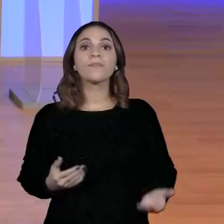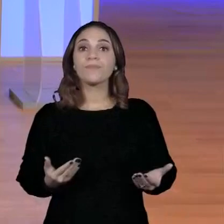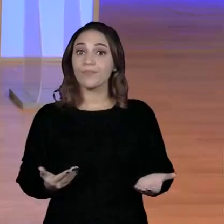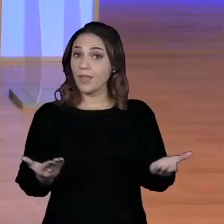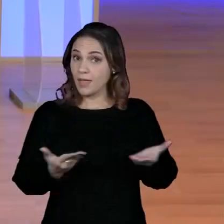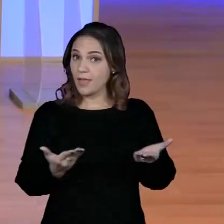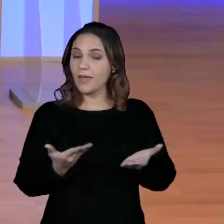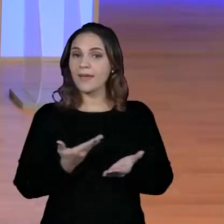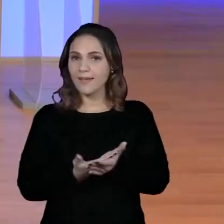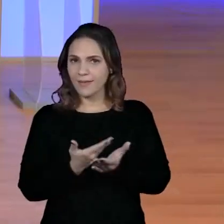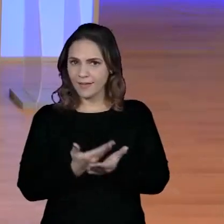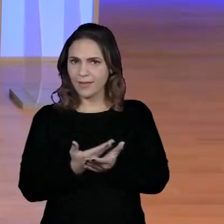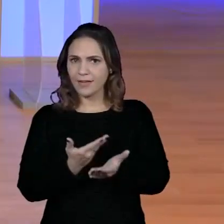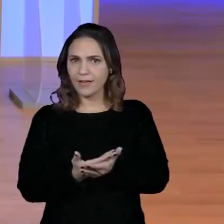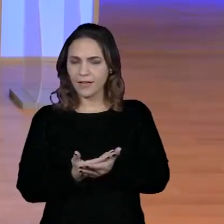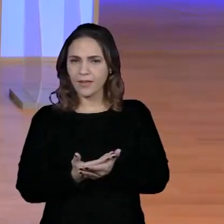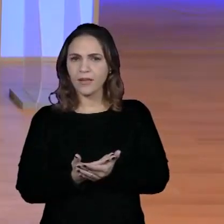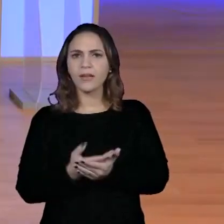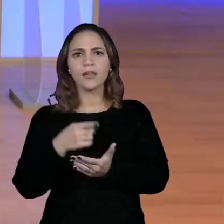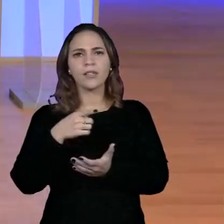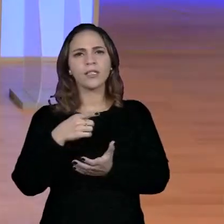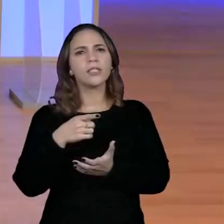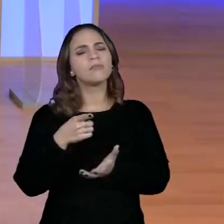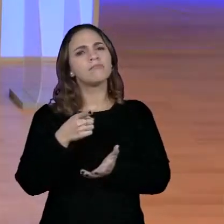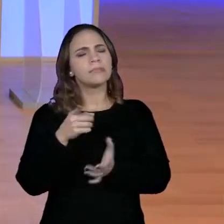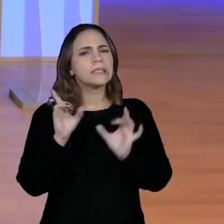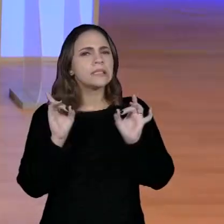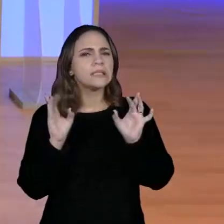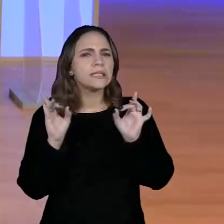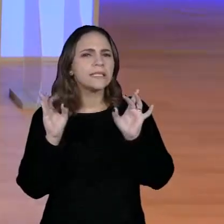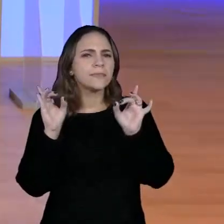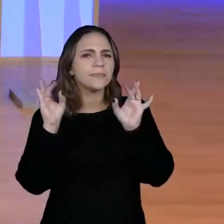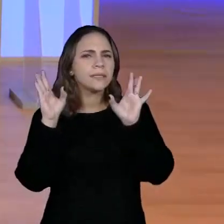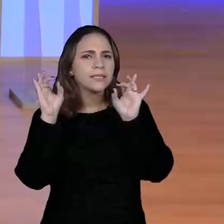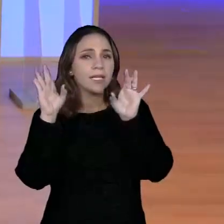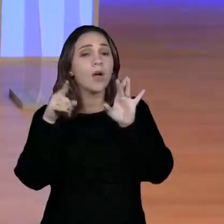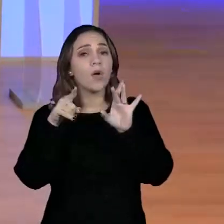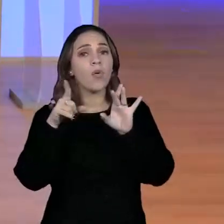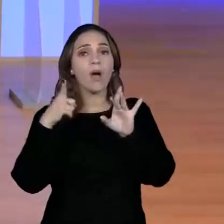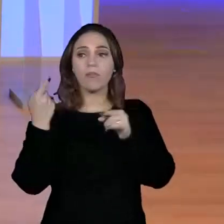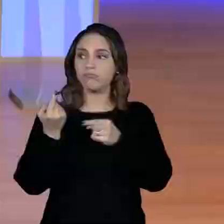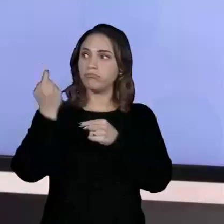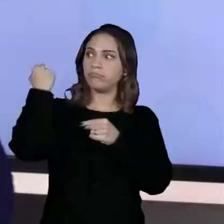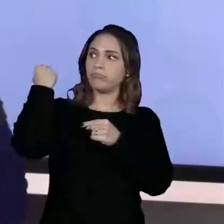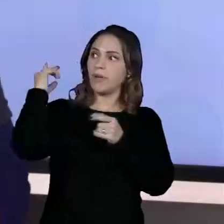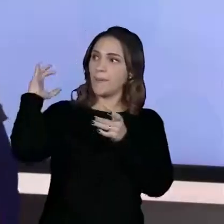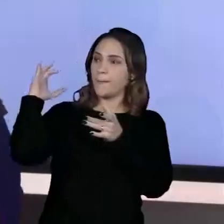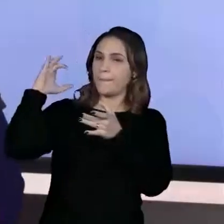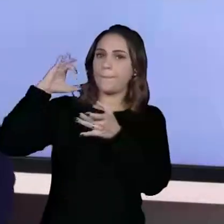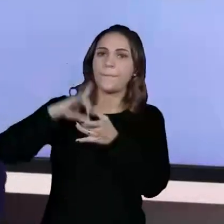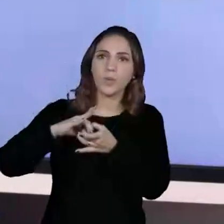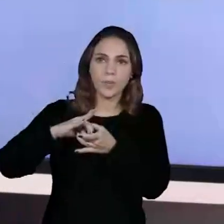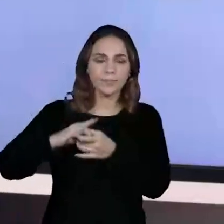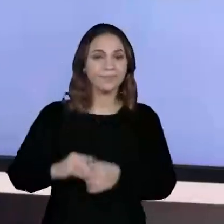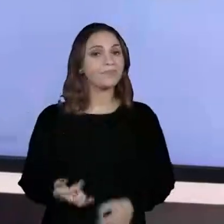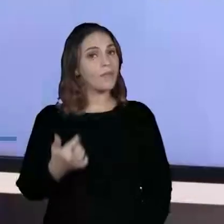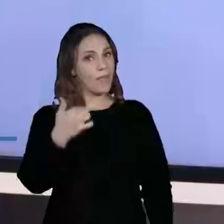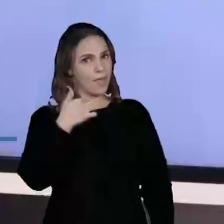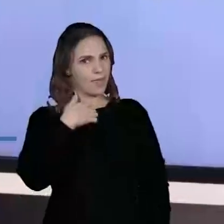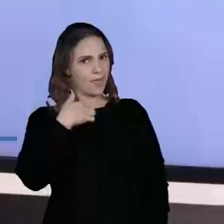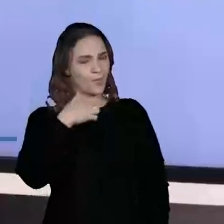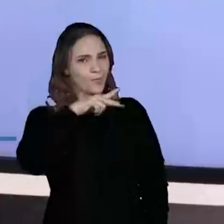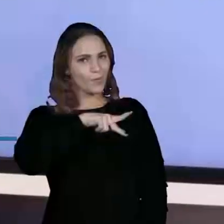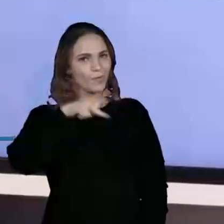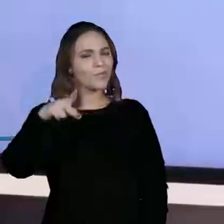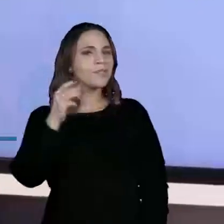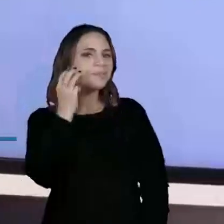Essa aula, ela tem um formato assim bem especial, porque ela é uma aula de continuação. Gente, eu sou a professora